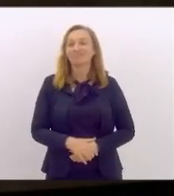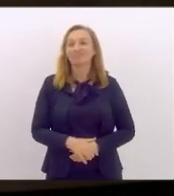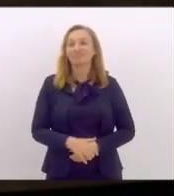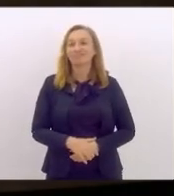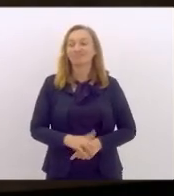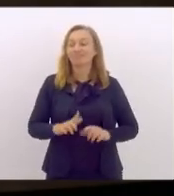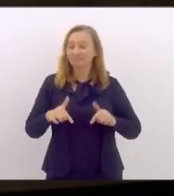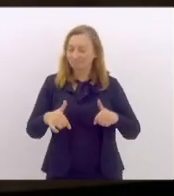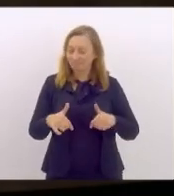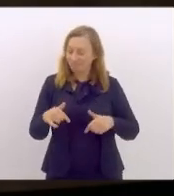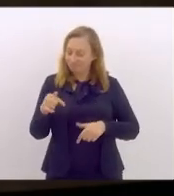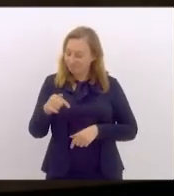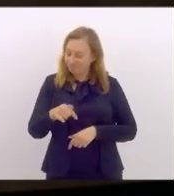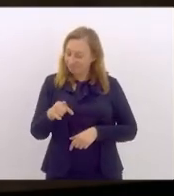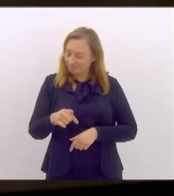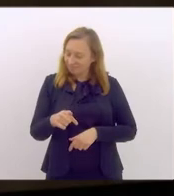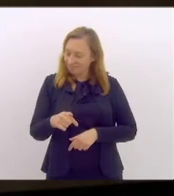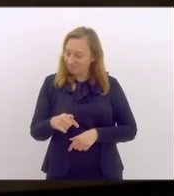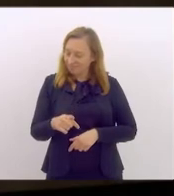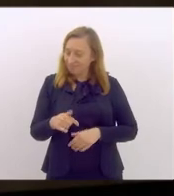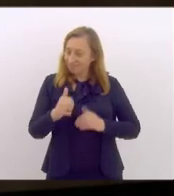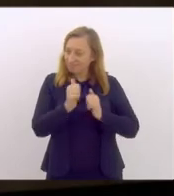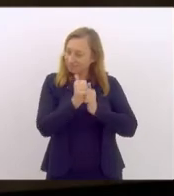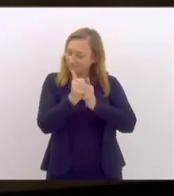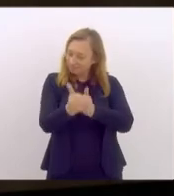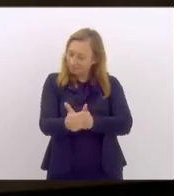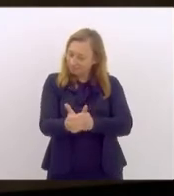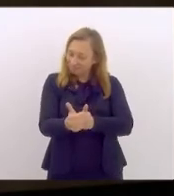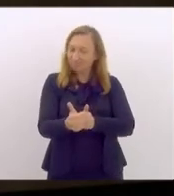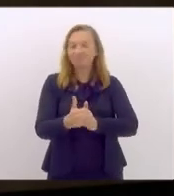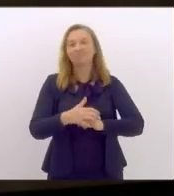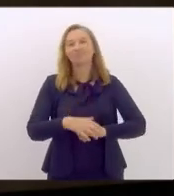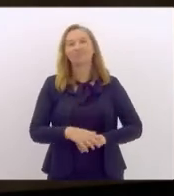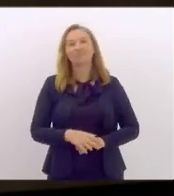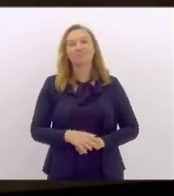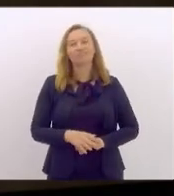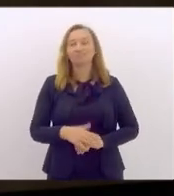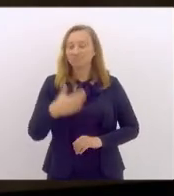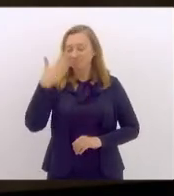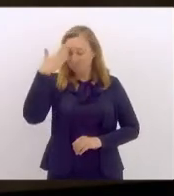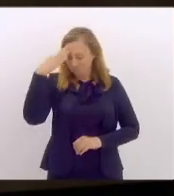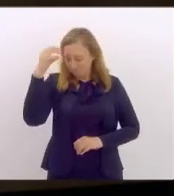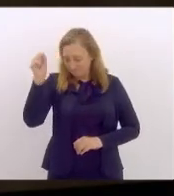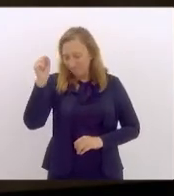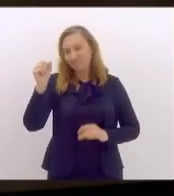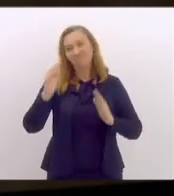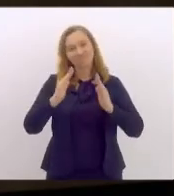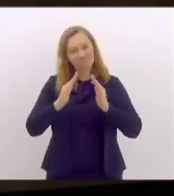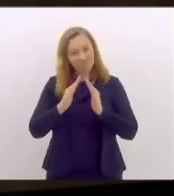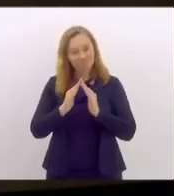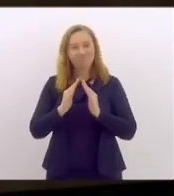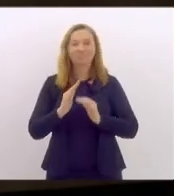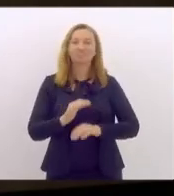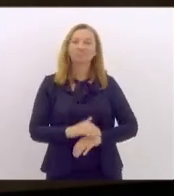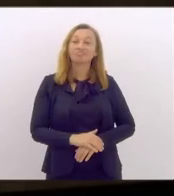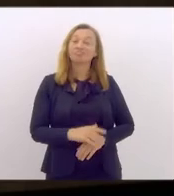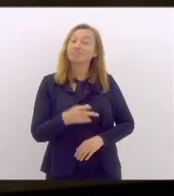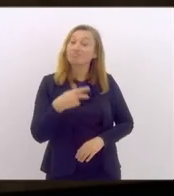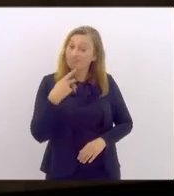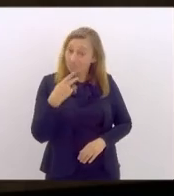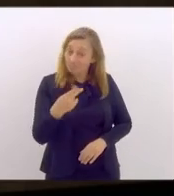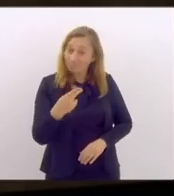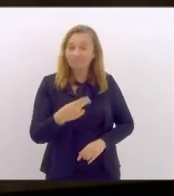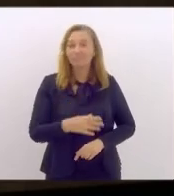atos aqui a sua condução muito sábia nesta casa e dizer